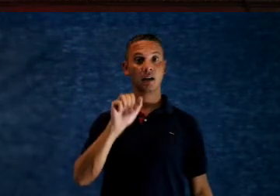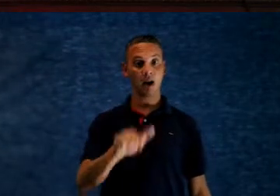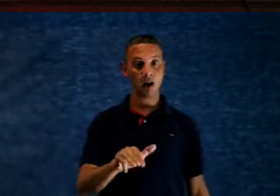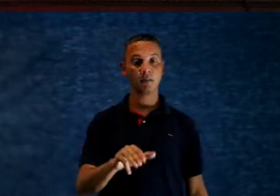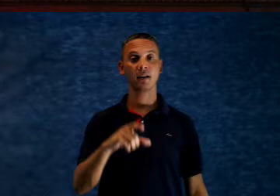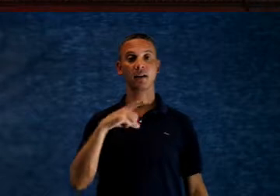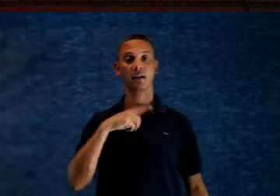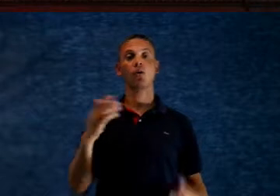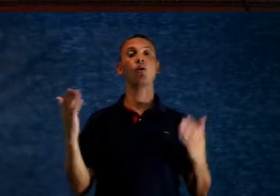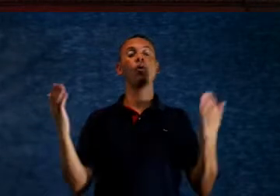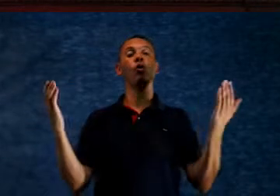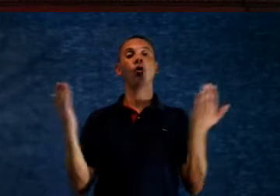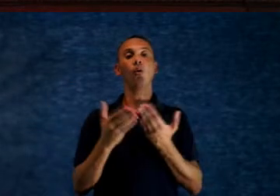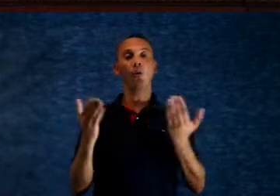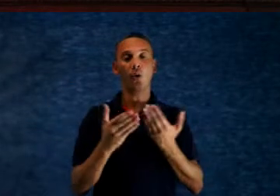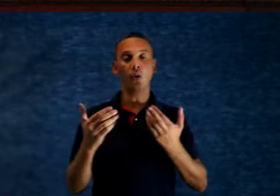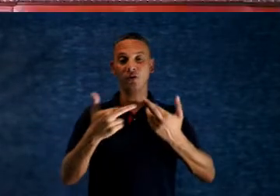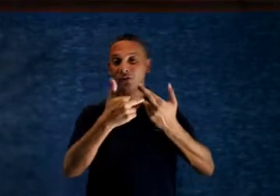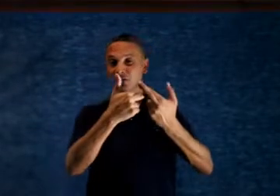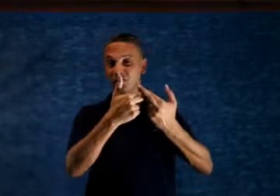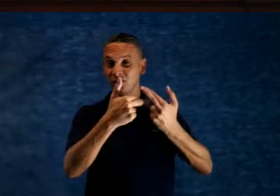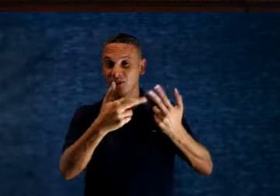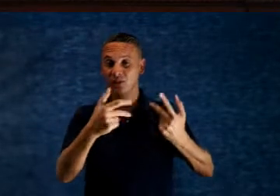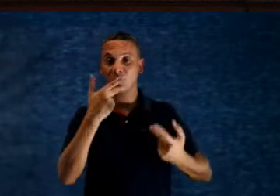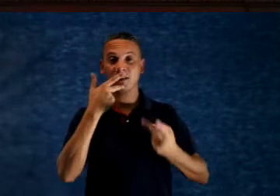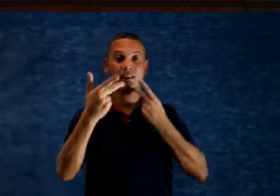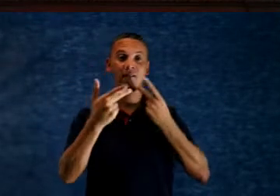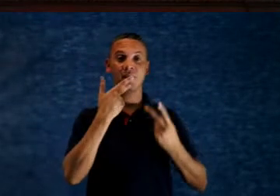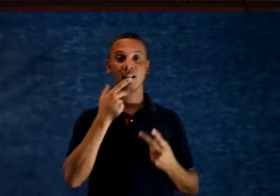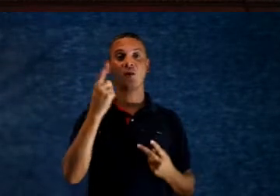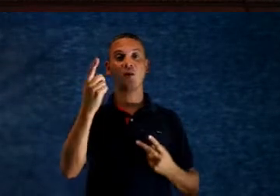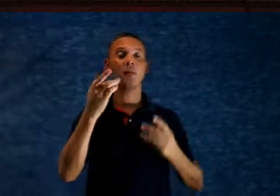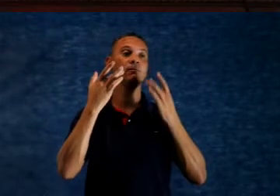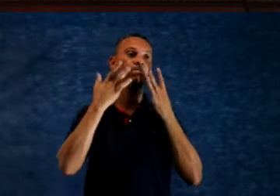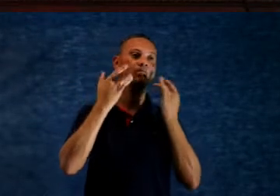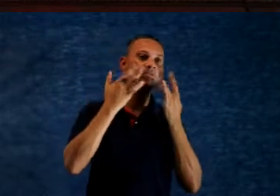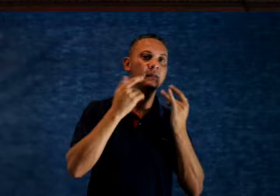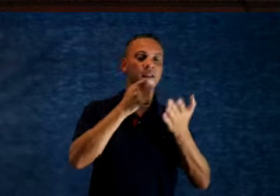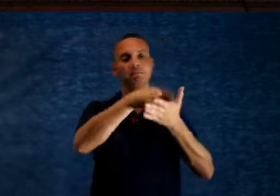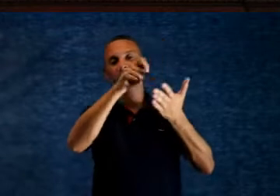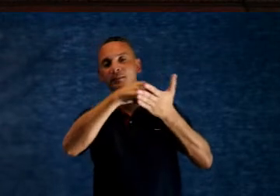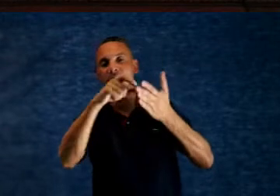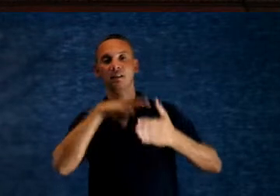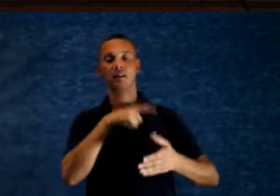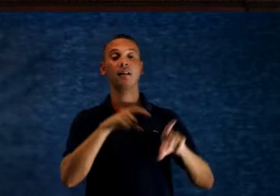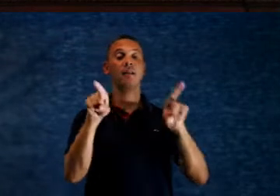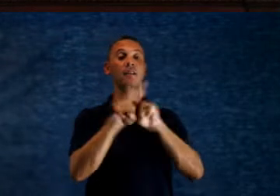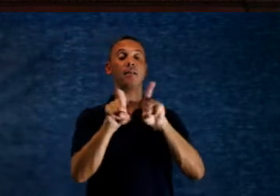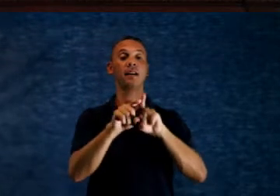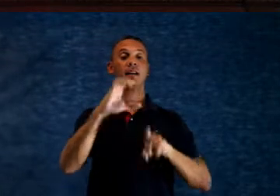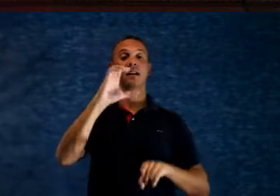apresenta hoje uma de suas numerosas facetas, a de ensaísta, a de resenhista. Mas